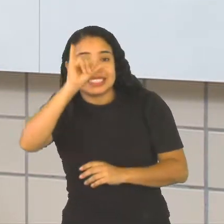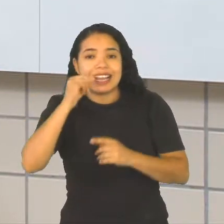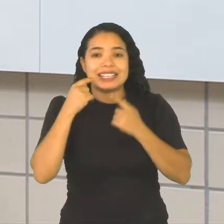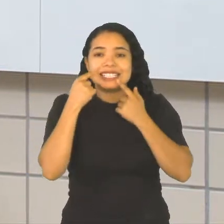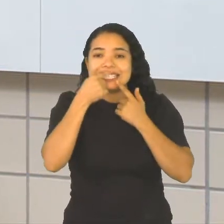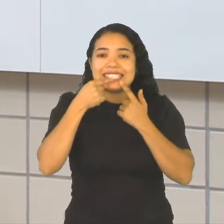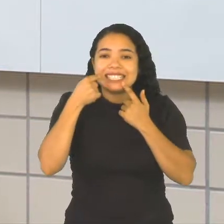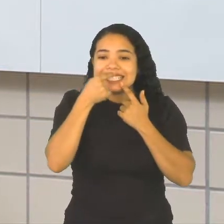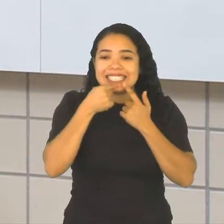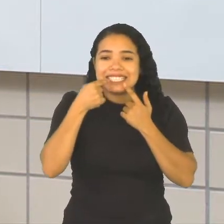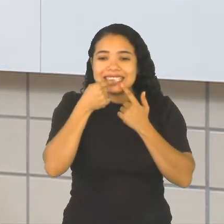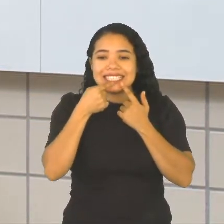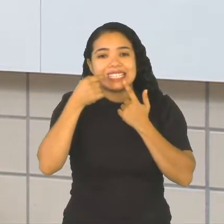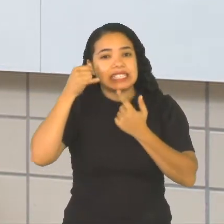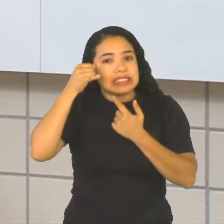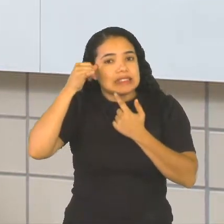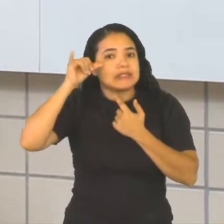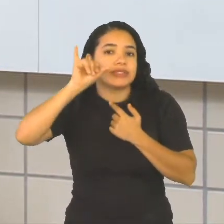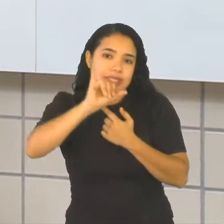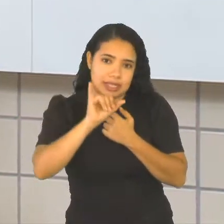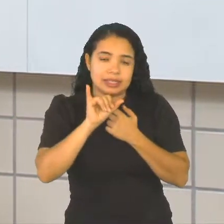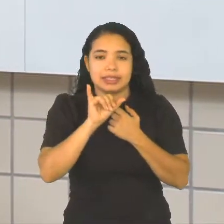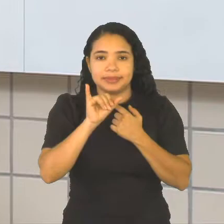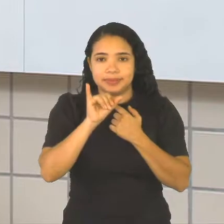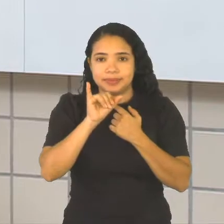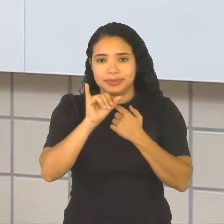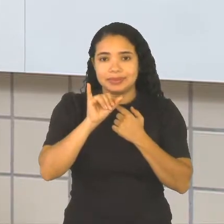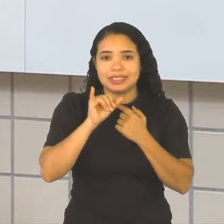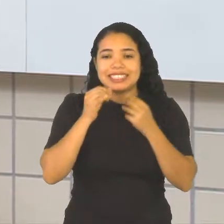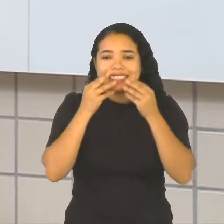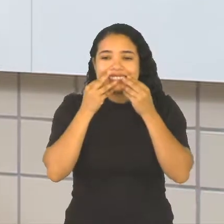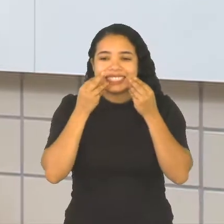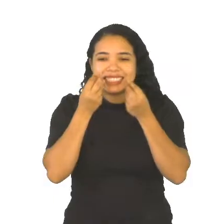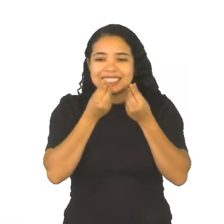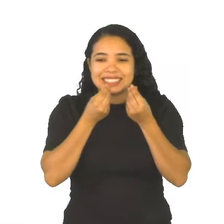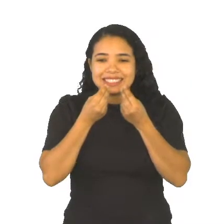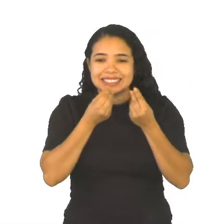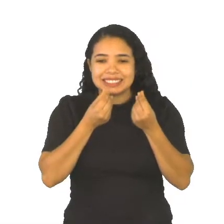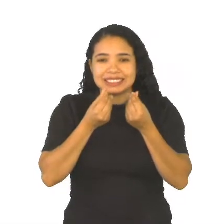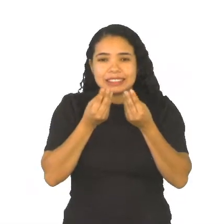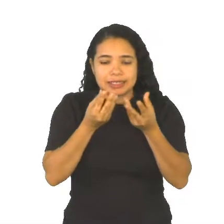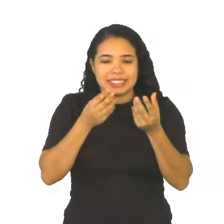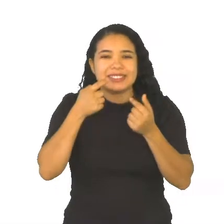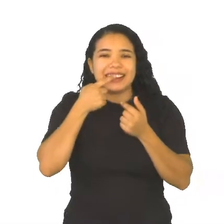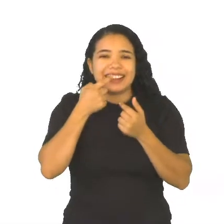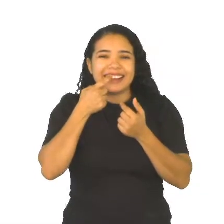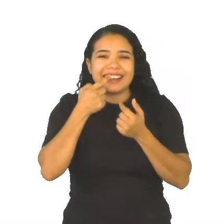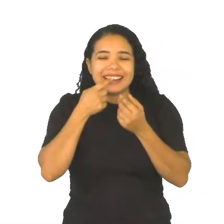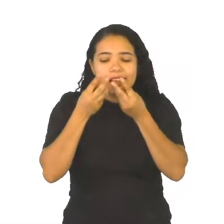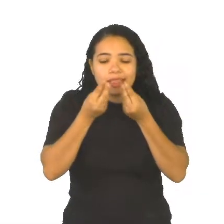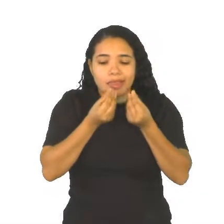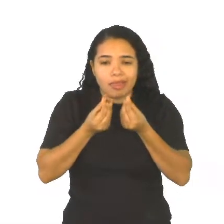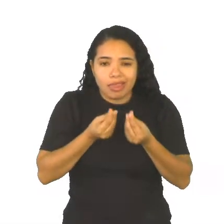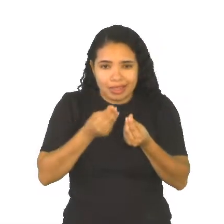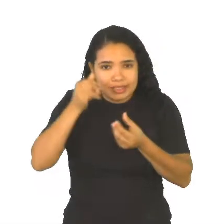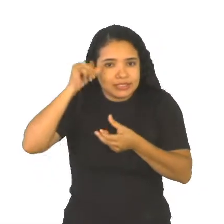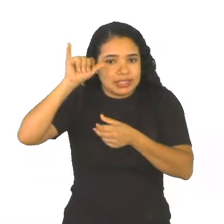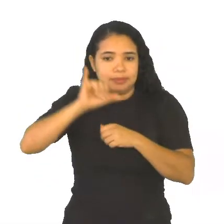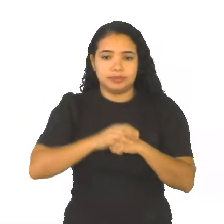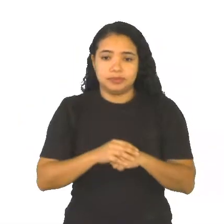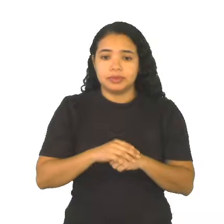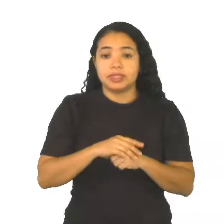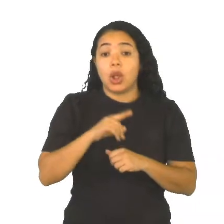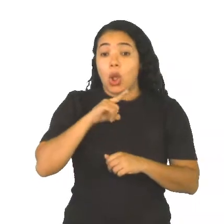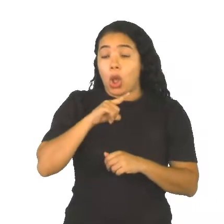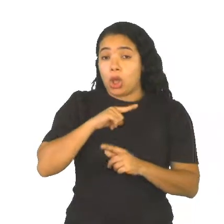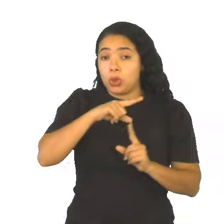dentário também, nem todos, mas alguns específicos aí, tá bom? Olha o próximo aí, vamos lá ler. Existe um tipo específico de bactéria